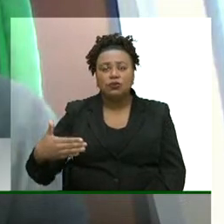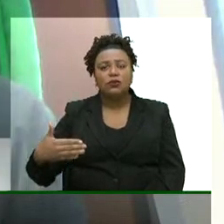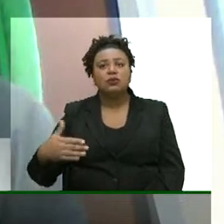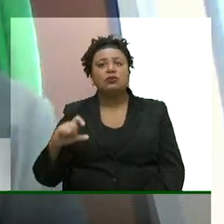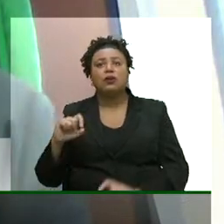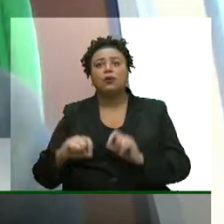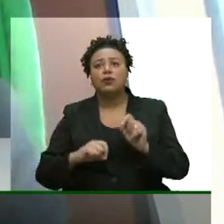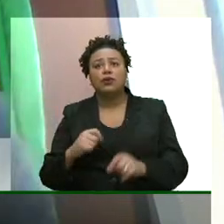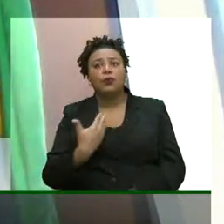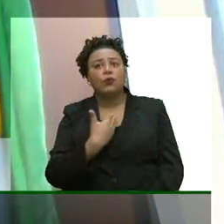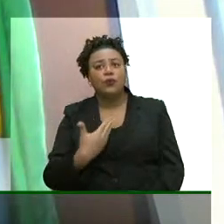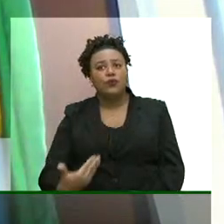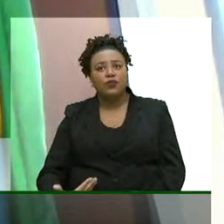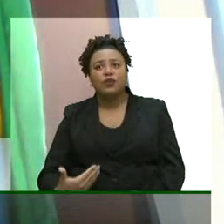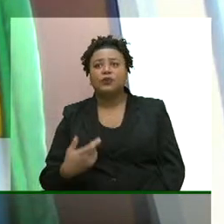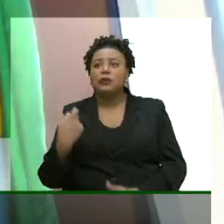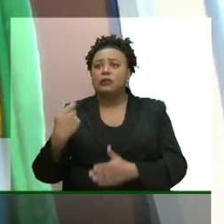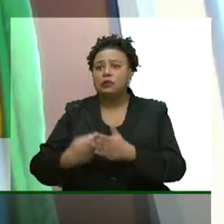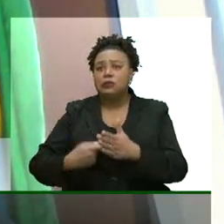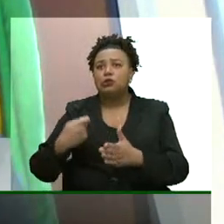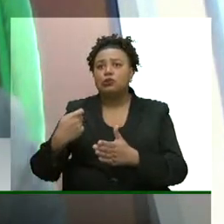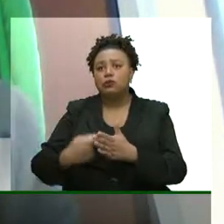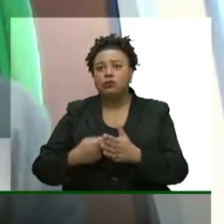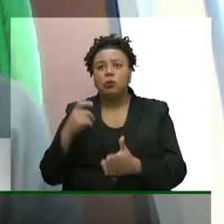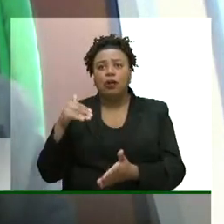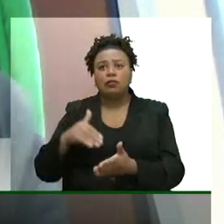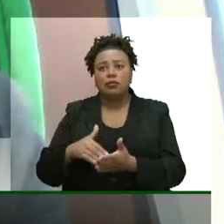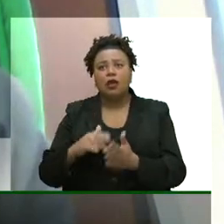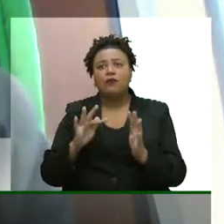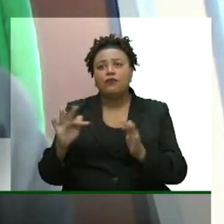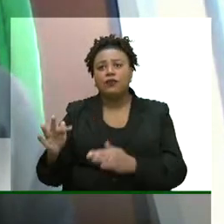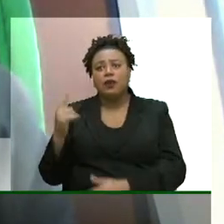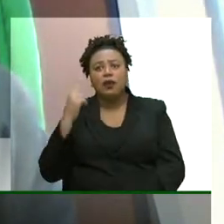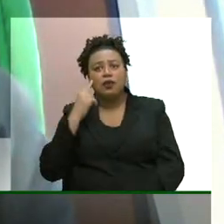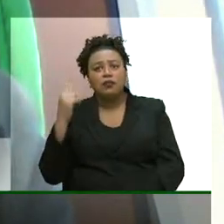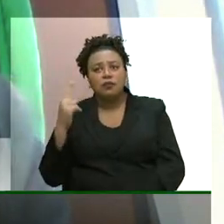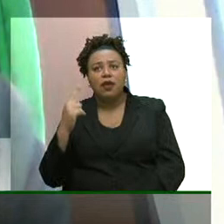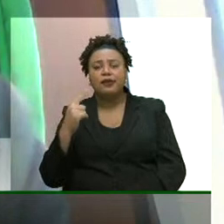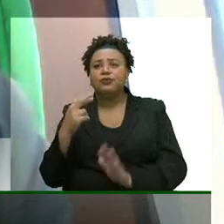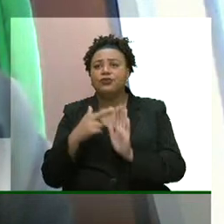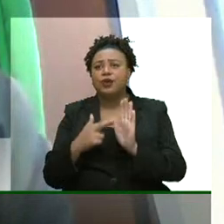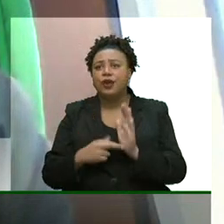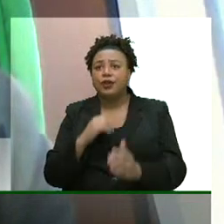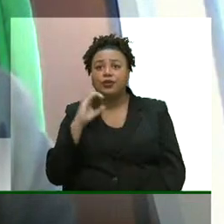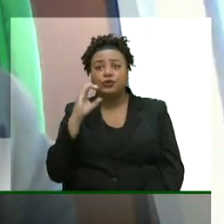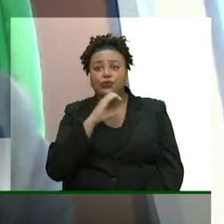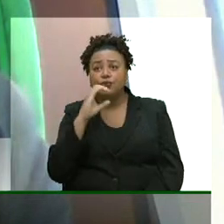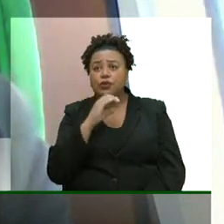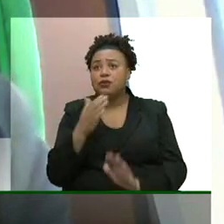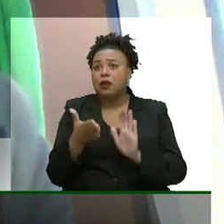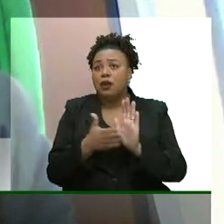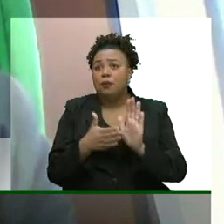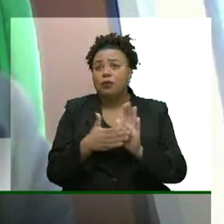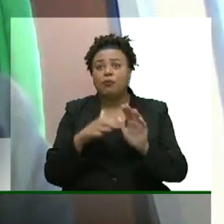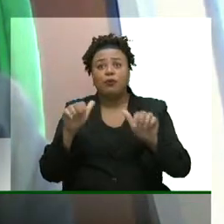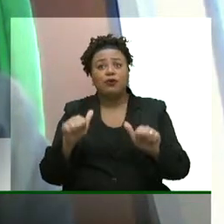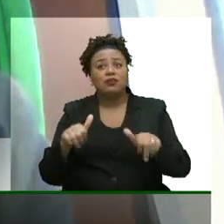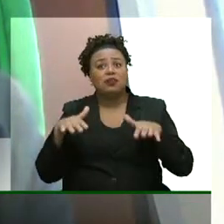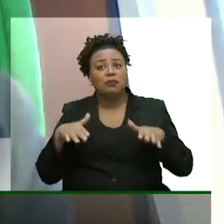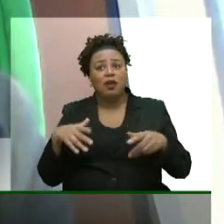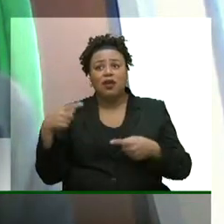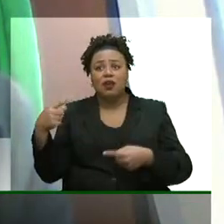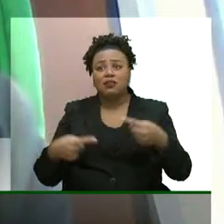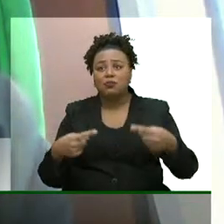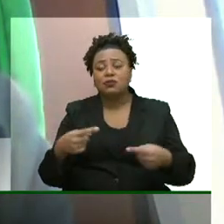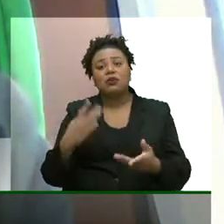fato de que o governo insistiu até o fim na ideia de, em regime de urgência, propor à Assembleia, sem o devido debate, que